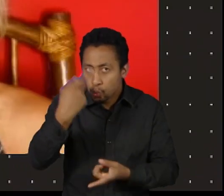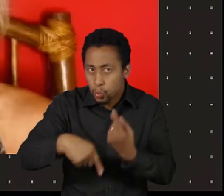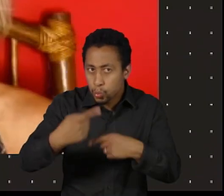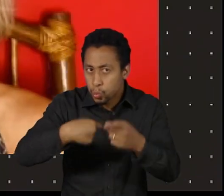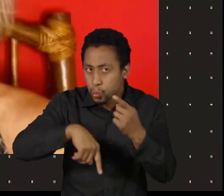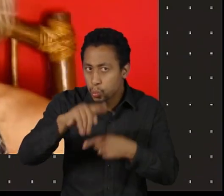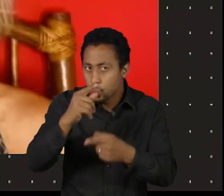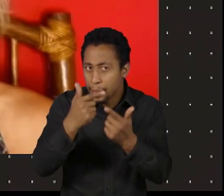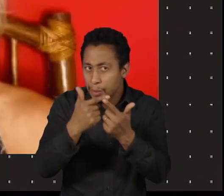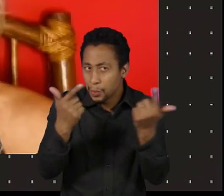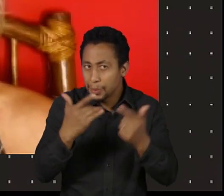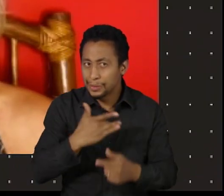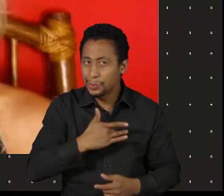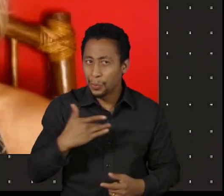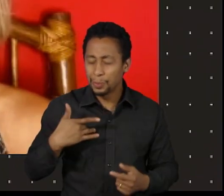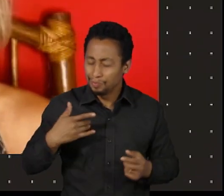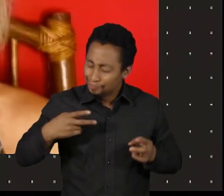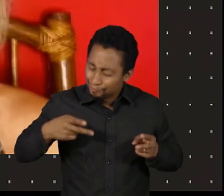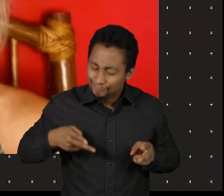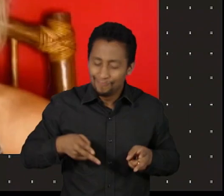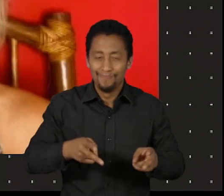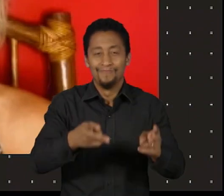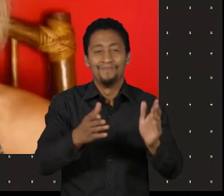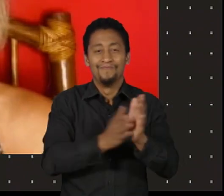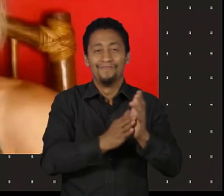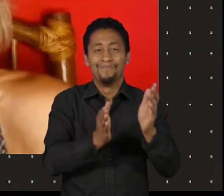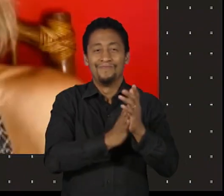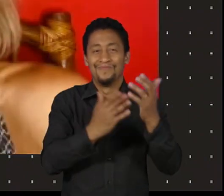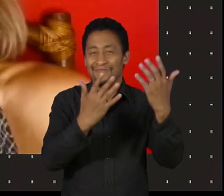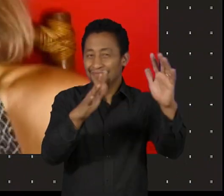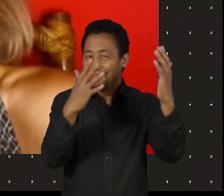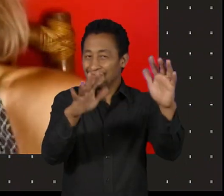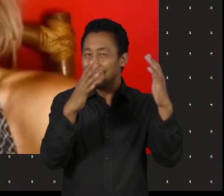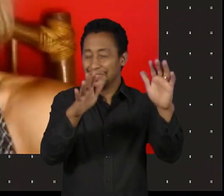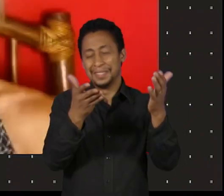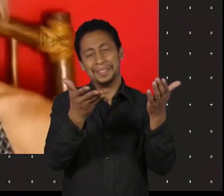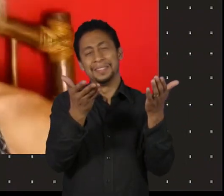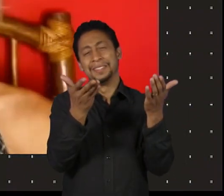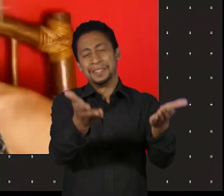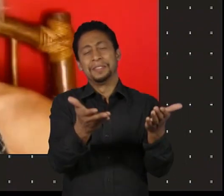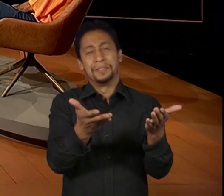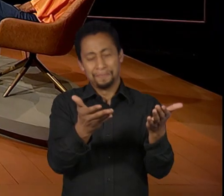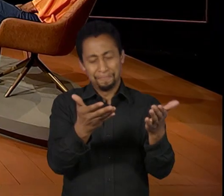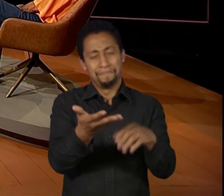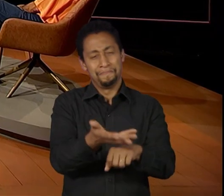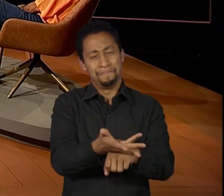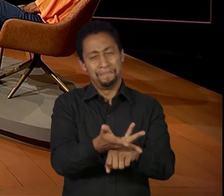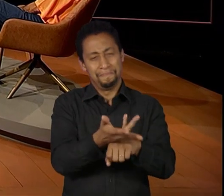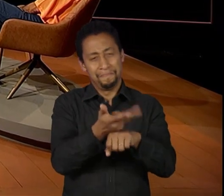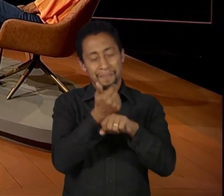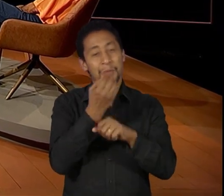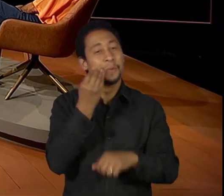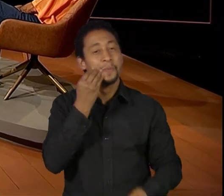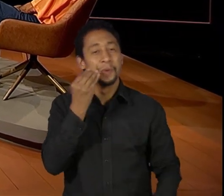muita saúde sempre. E parabéns pelo seu imenso talento. Um